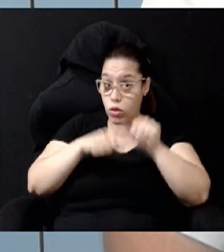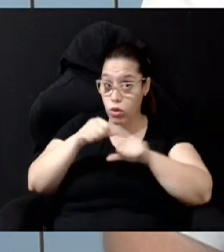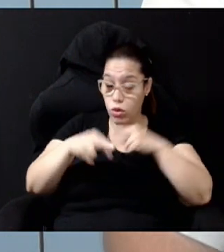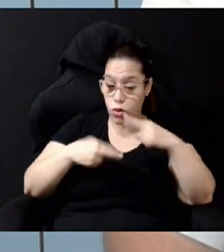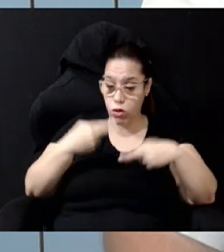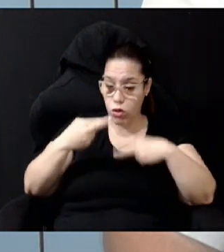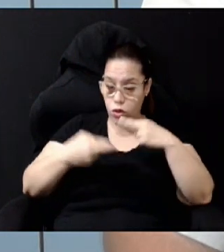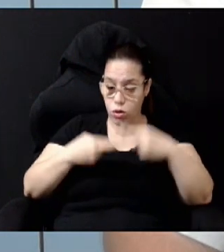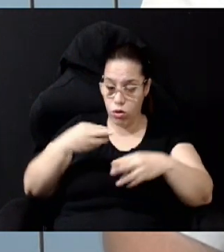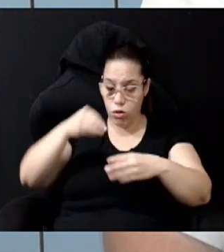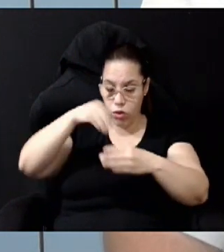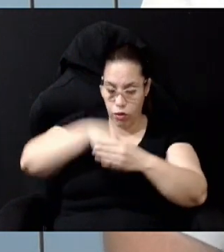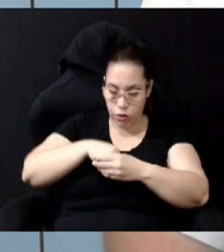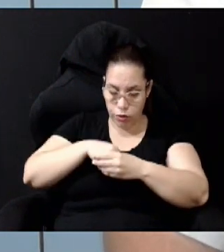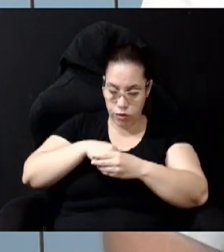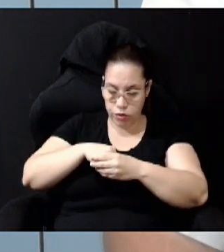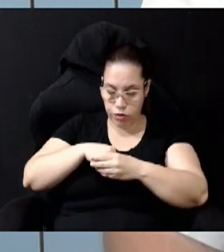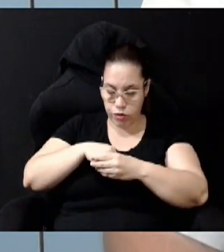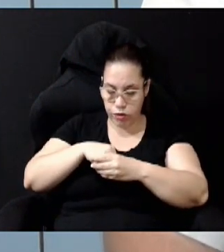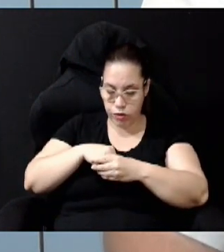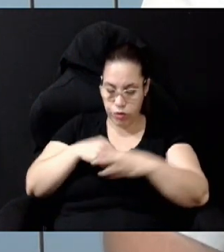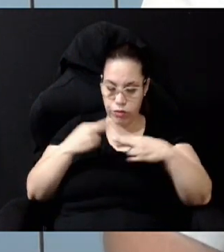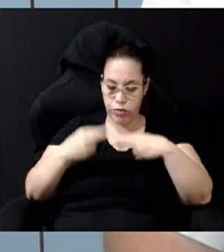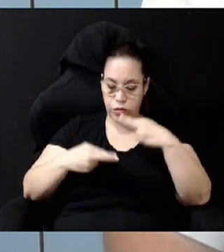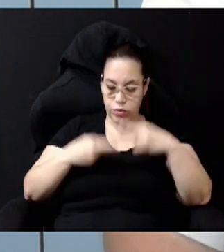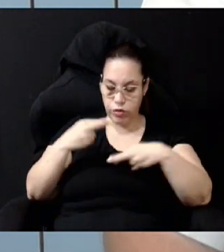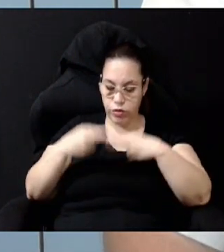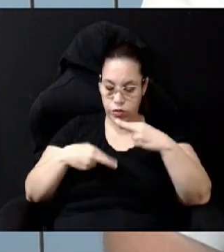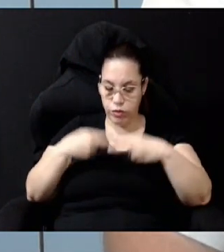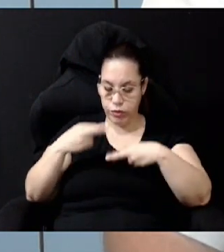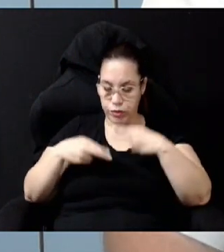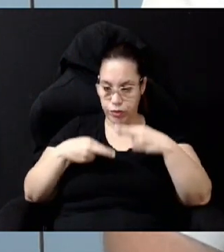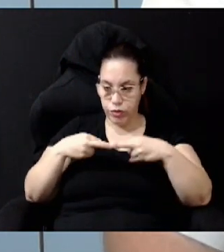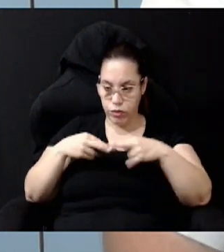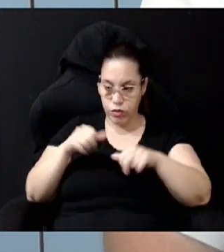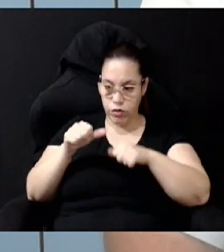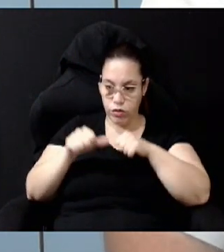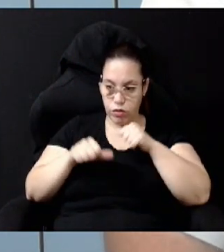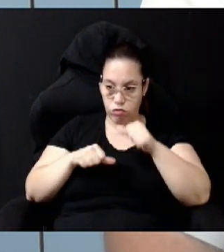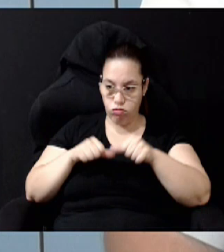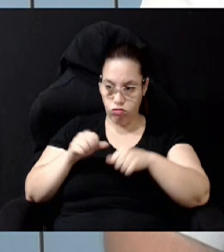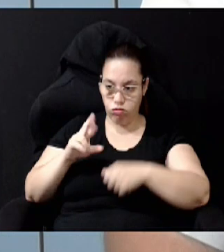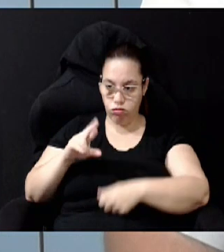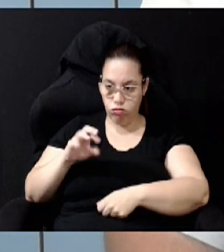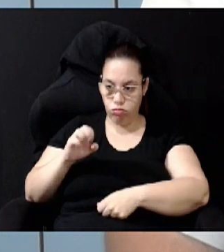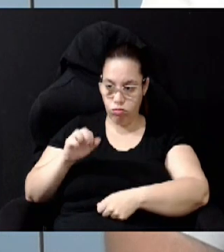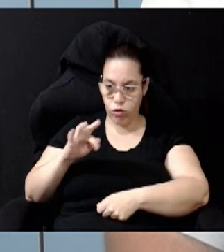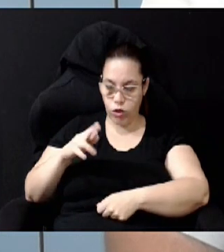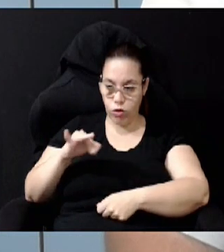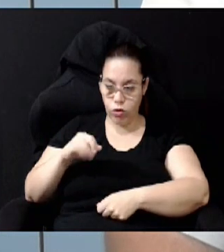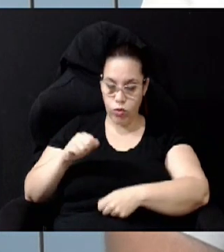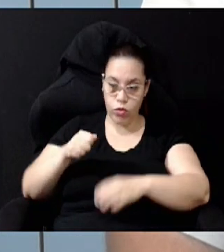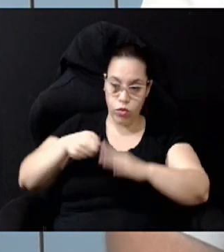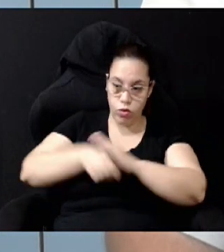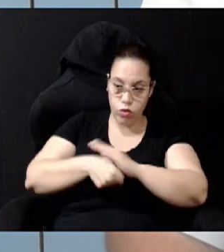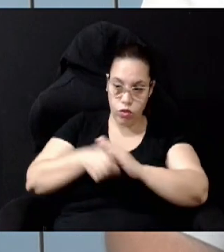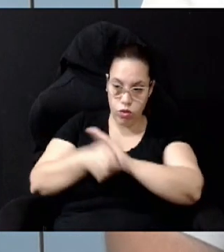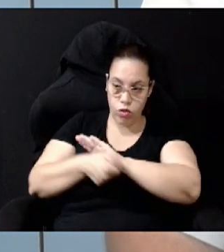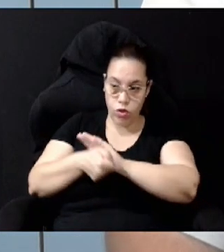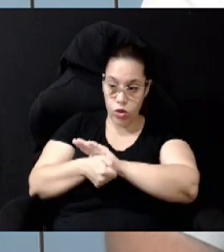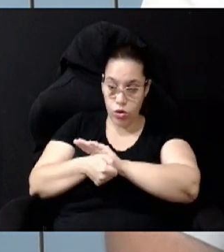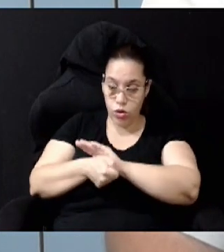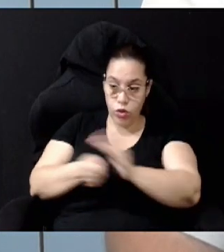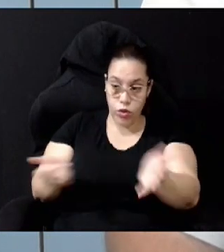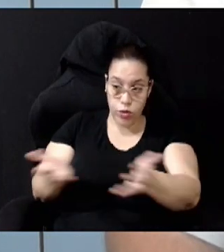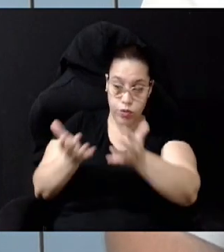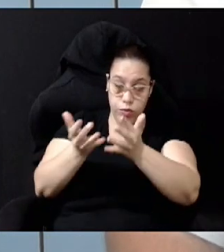da reforma fiscal havia ali uma questão de financiamento, incentivo à